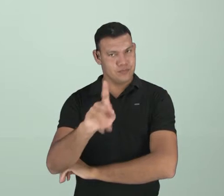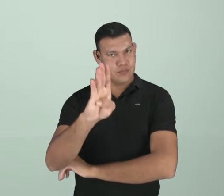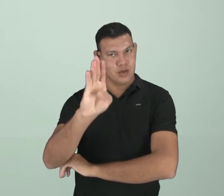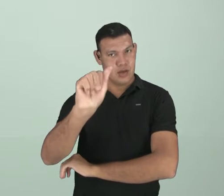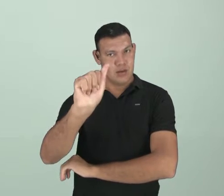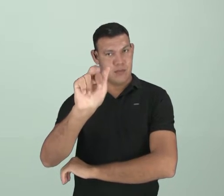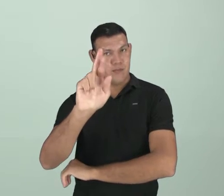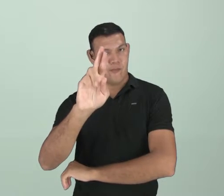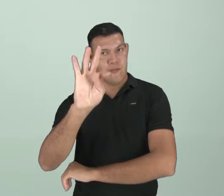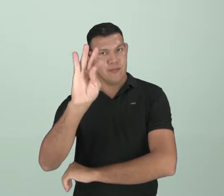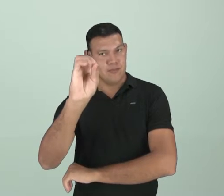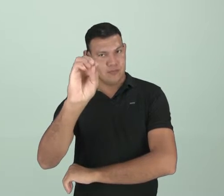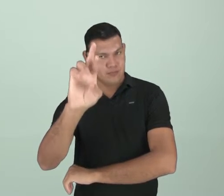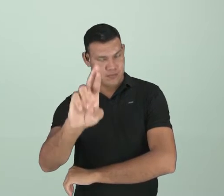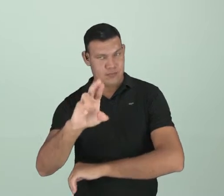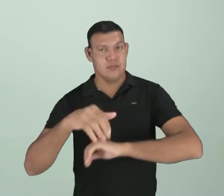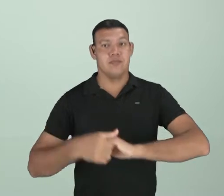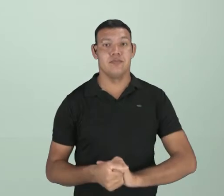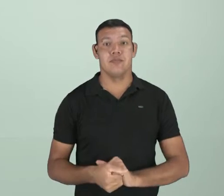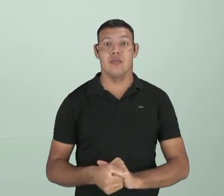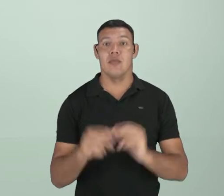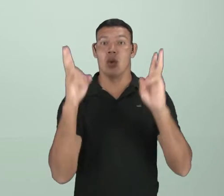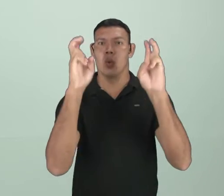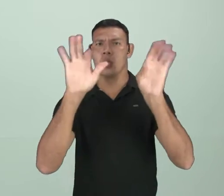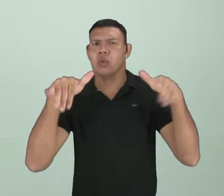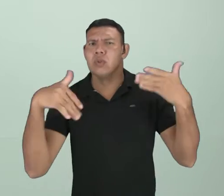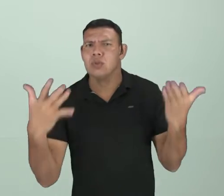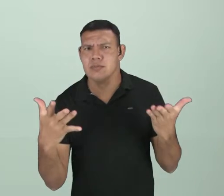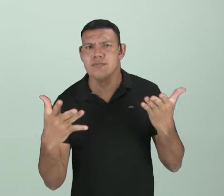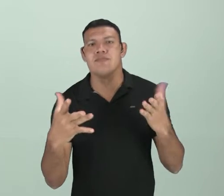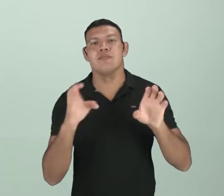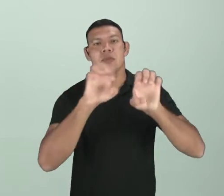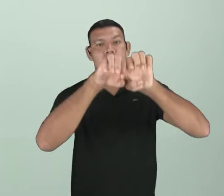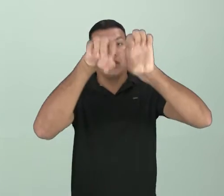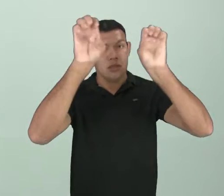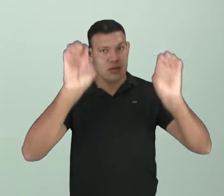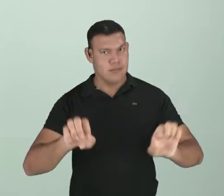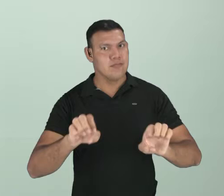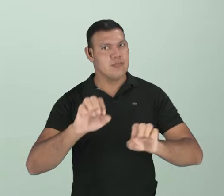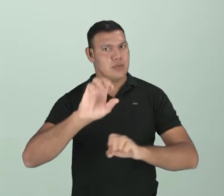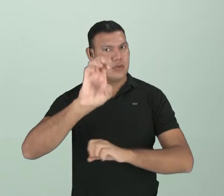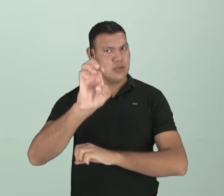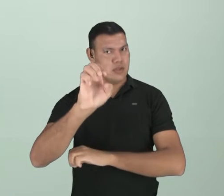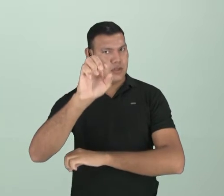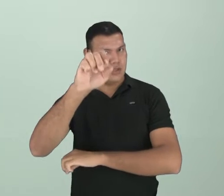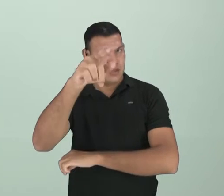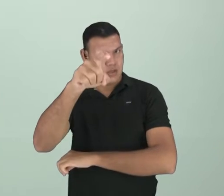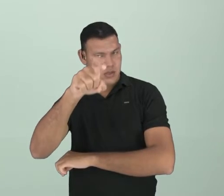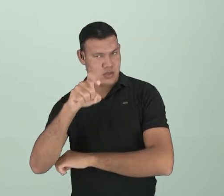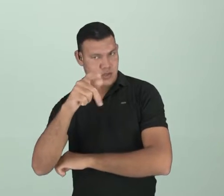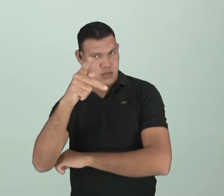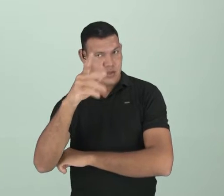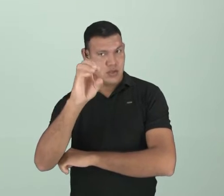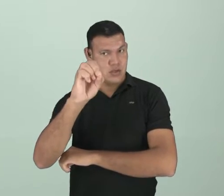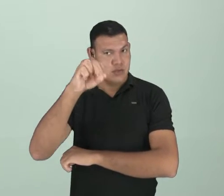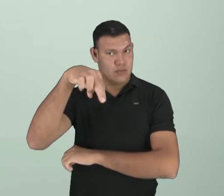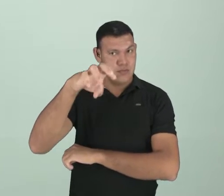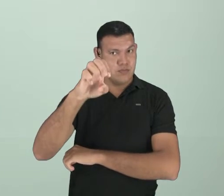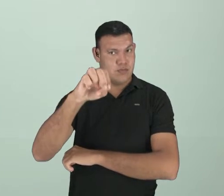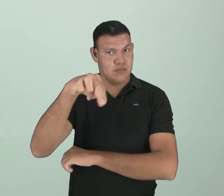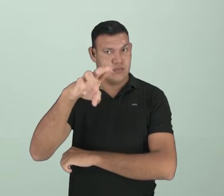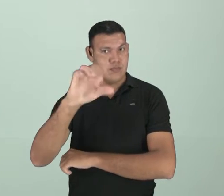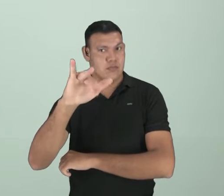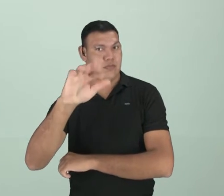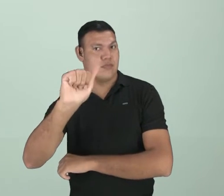Bartô, professor de matemática, e o tema da aula de hoje é equações exponenciais. Para isso, pegue